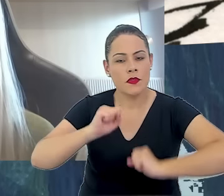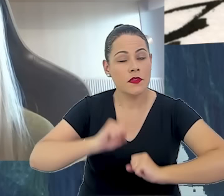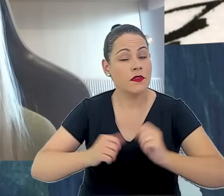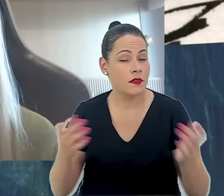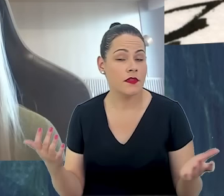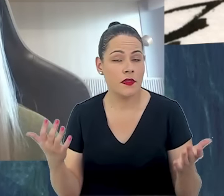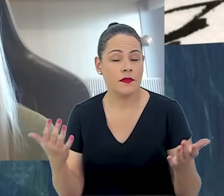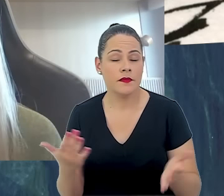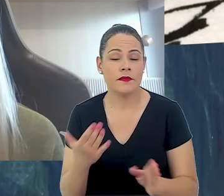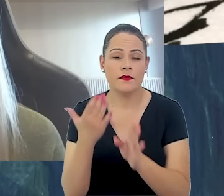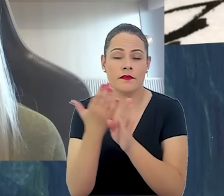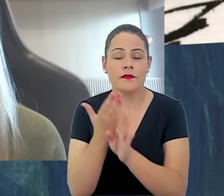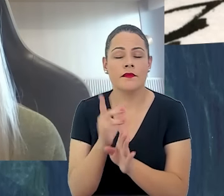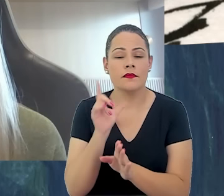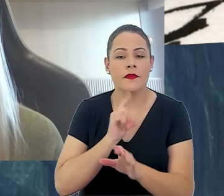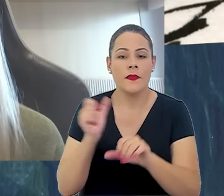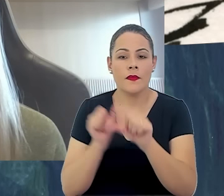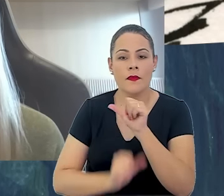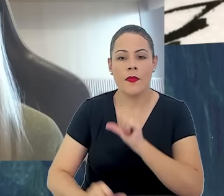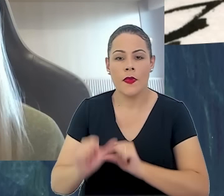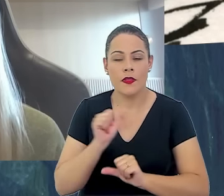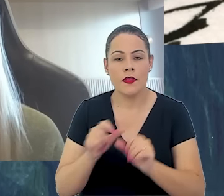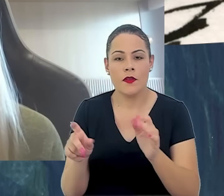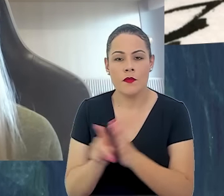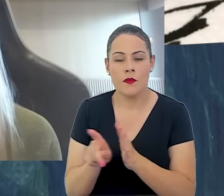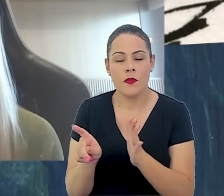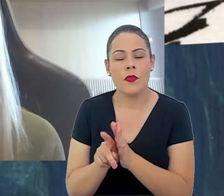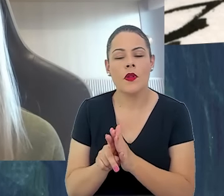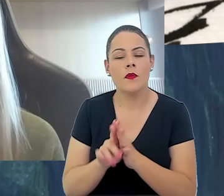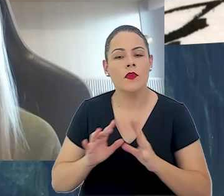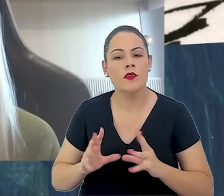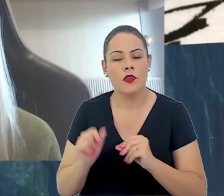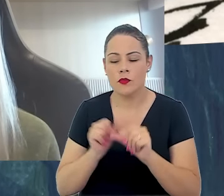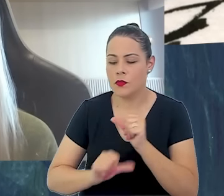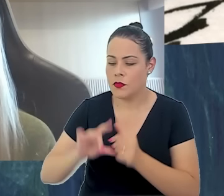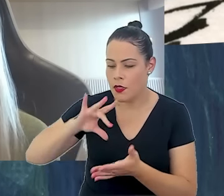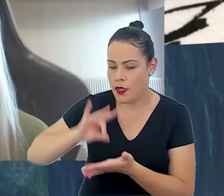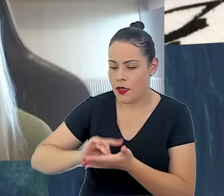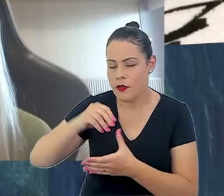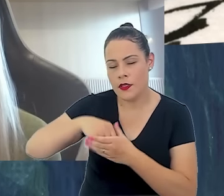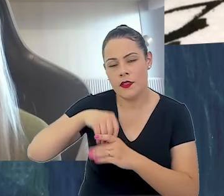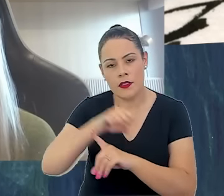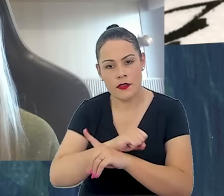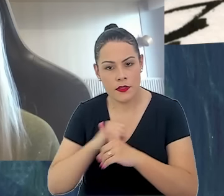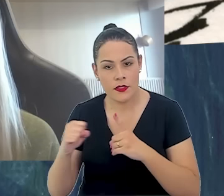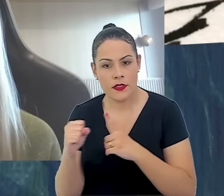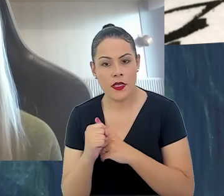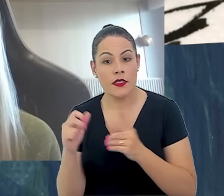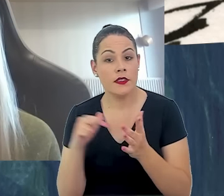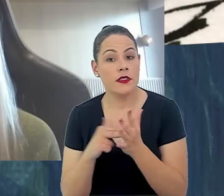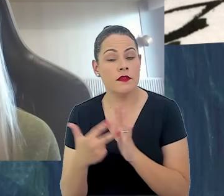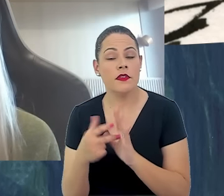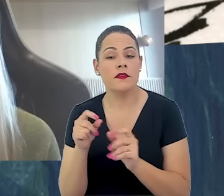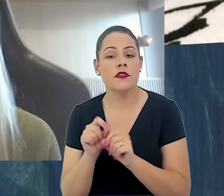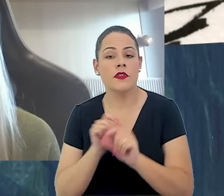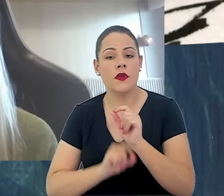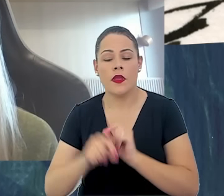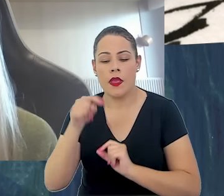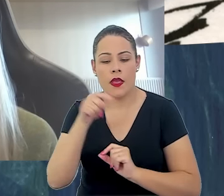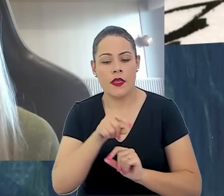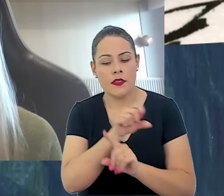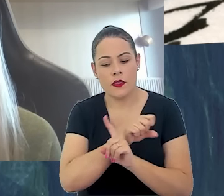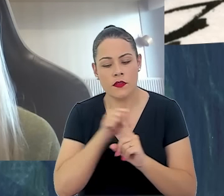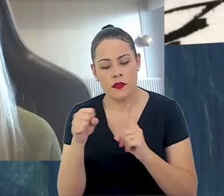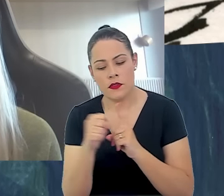industriais, um papel, digamos, de transformação schumpeteriano das nossas sociedades. Ou seja, você vai ter que mudar para uma